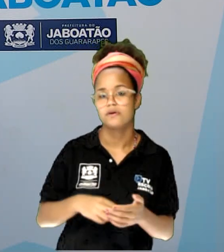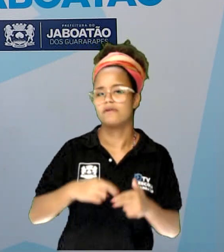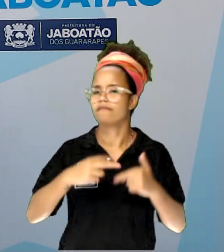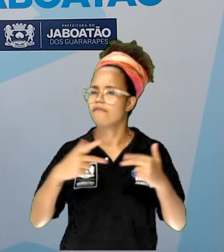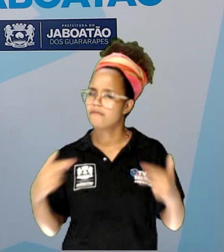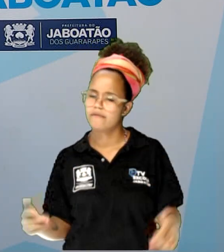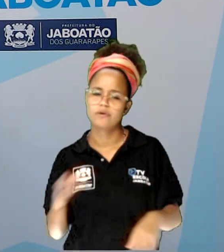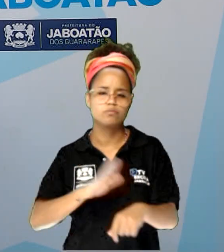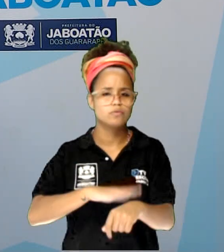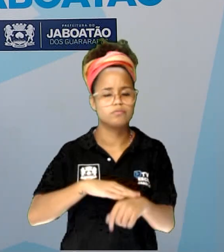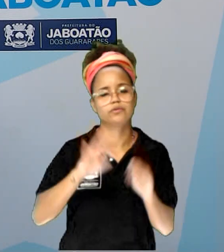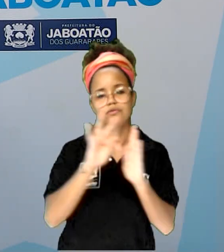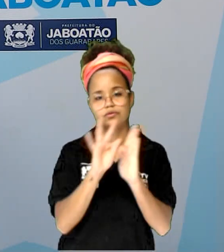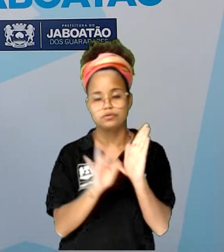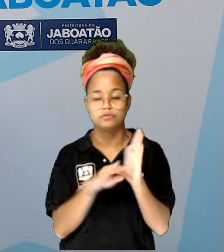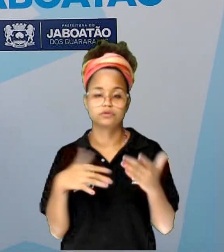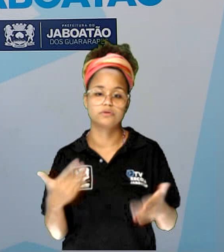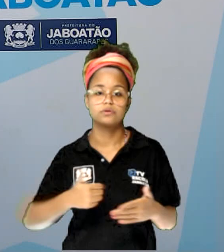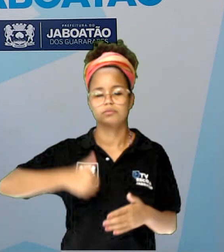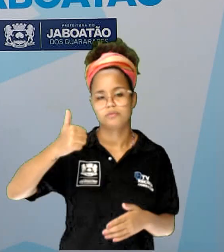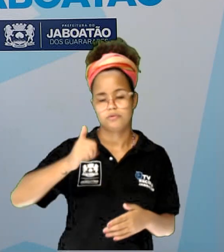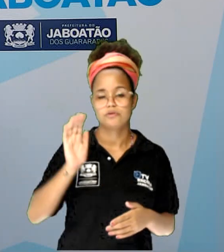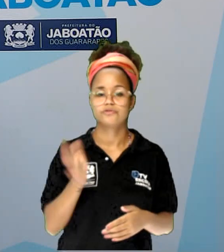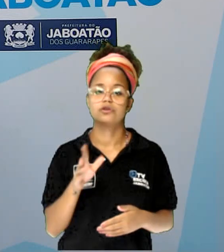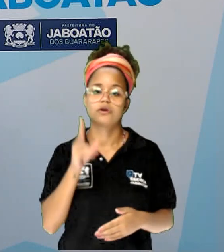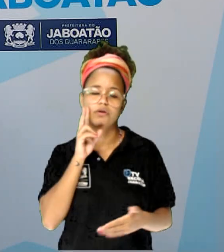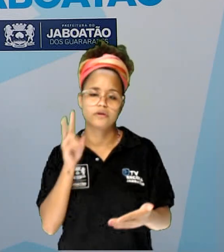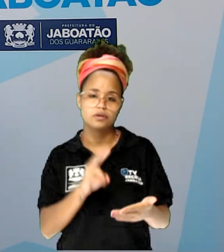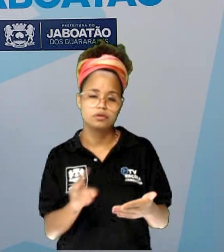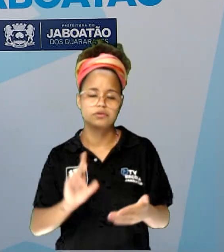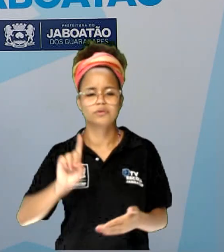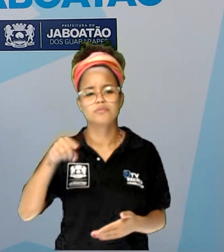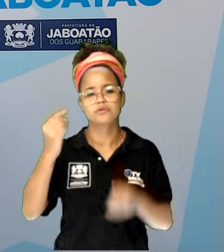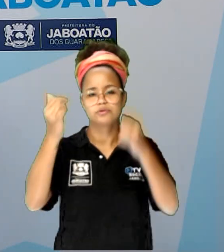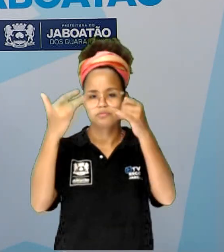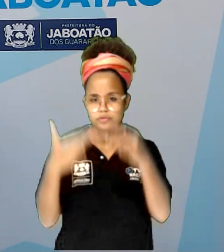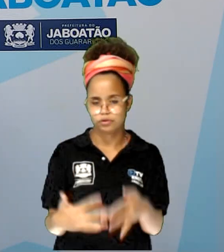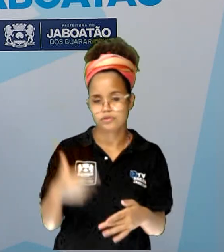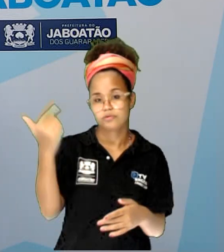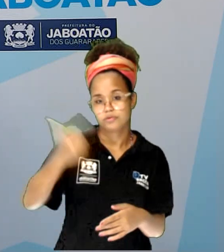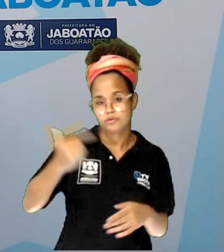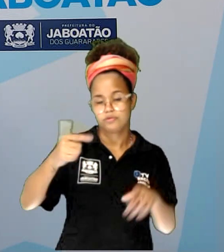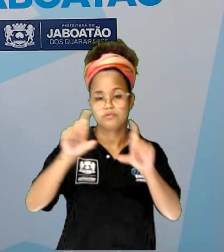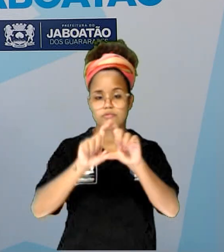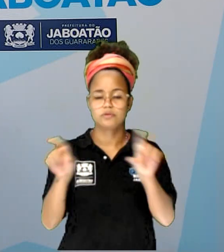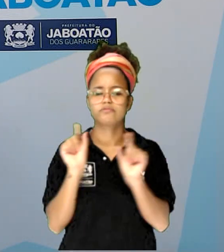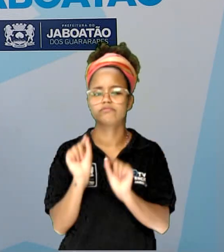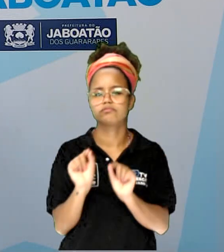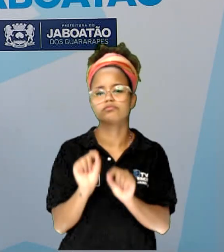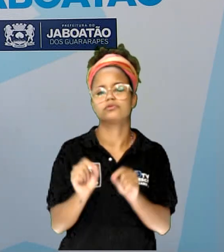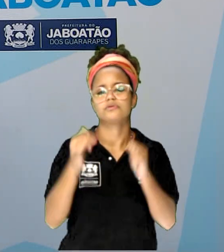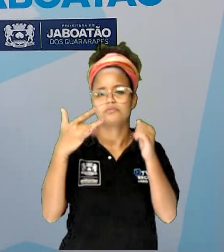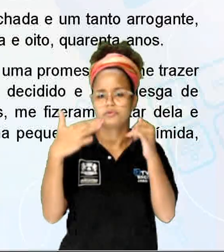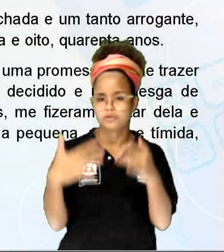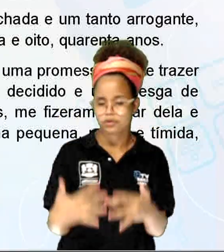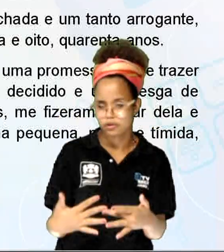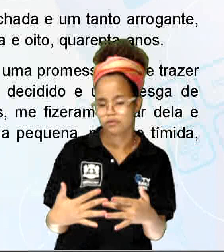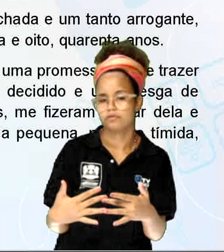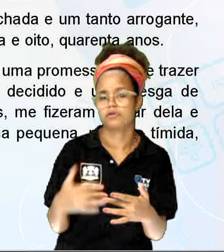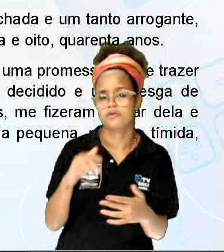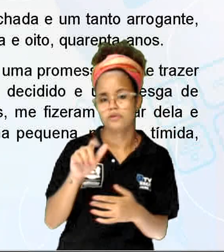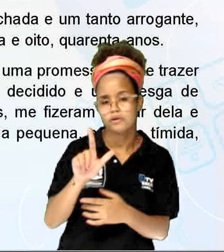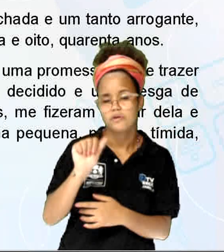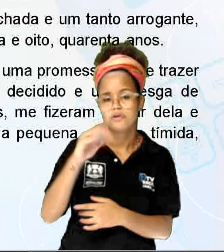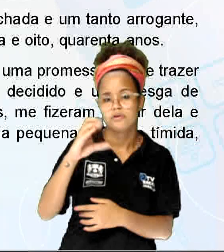né? Na primeira parte a gente acabou de ler, depois ele fala sobre ela no segundo parágrafo o seguinte, que ela falava laconicamente